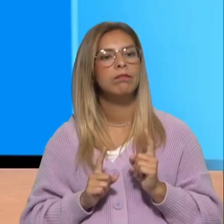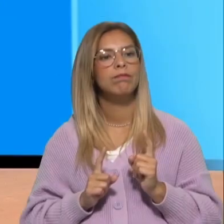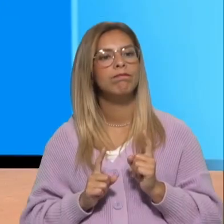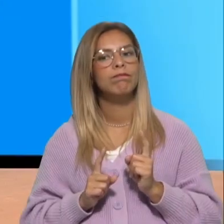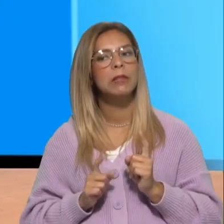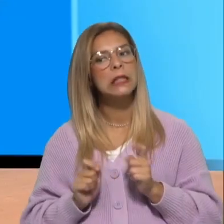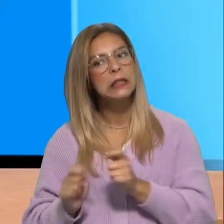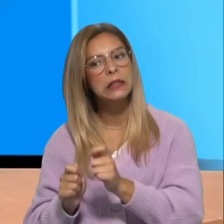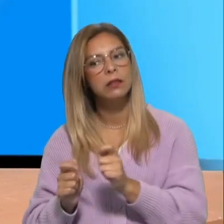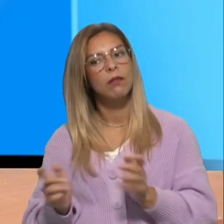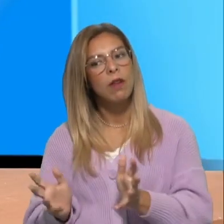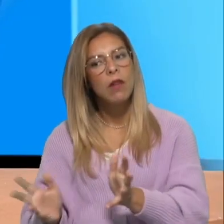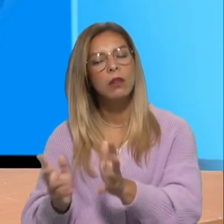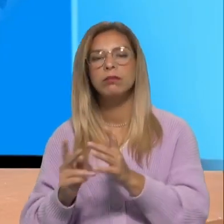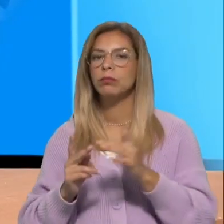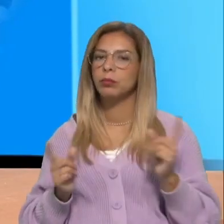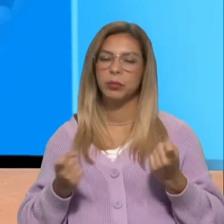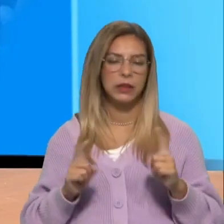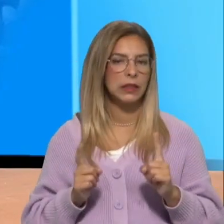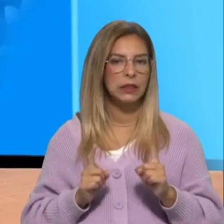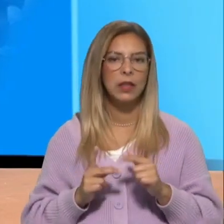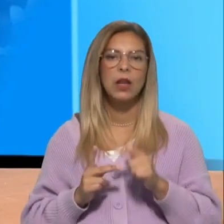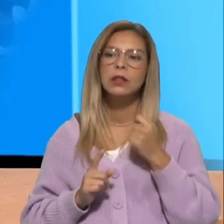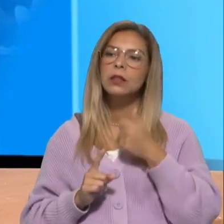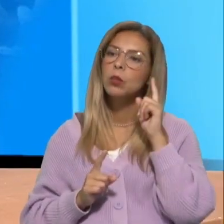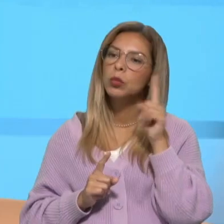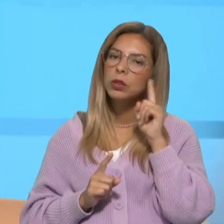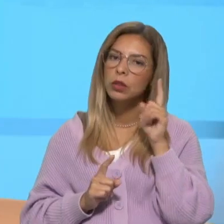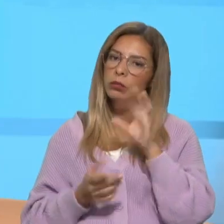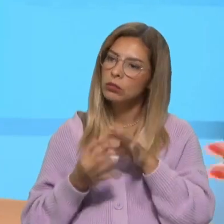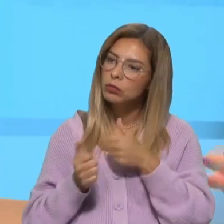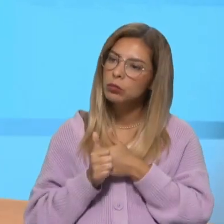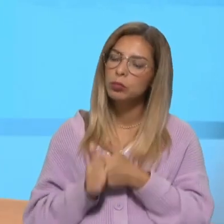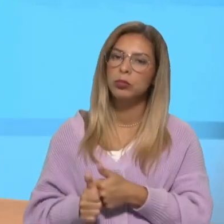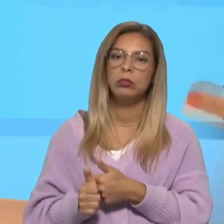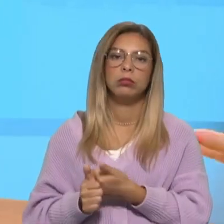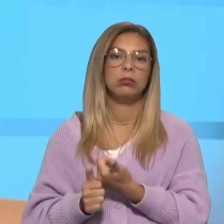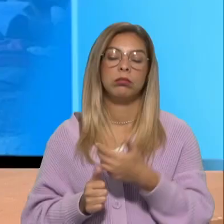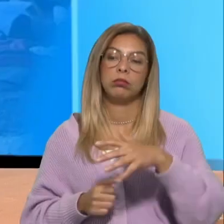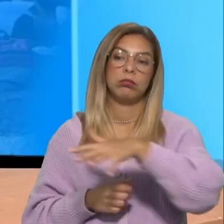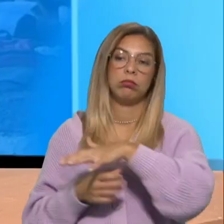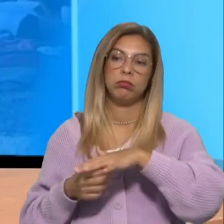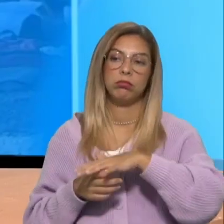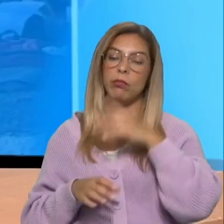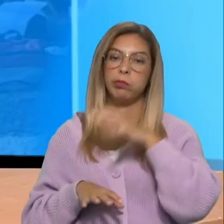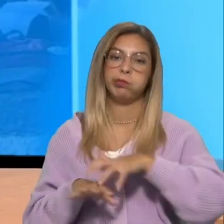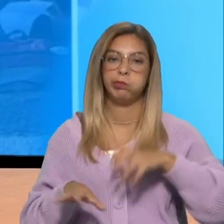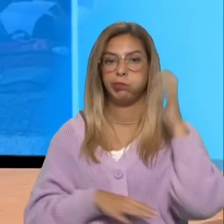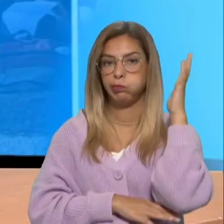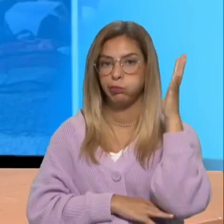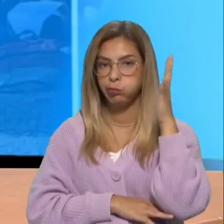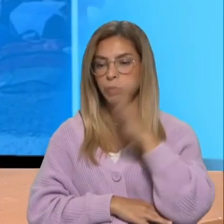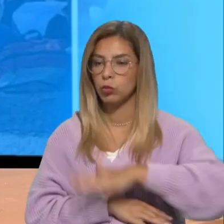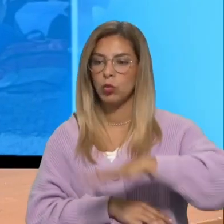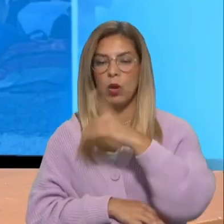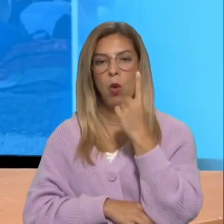moralizar, ou seja, às vezes nós também... A circunstância do momento disse tudo. Sim, estávamos numa sala, num auditório de uma escola do Concelho de Oeiras, para